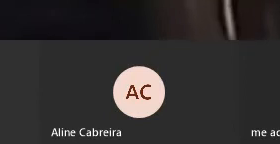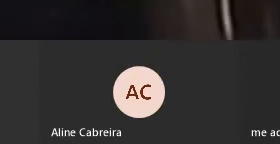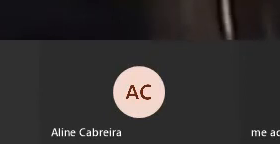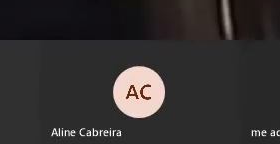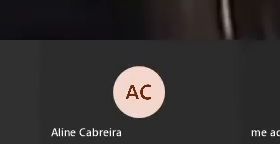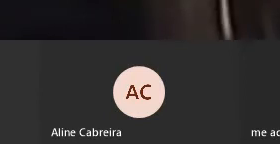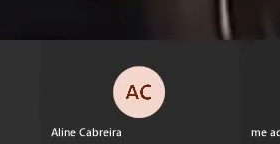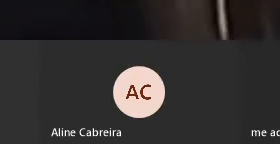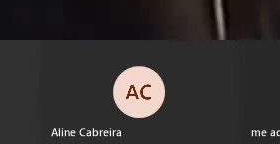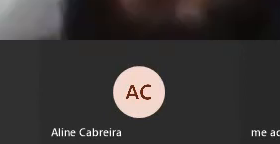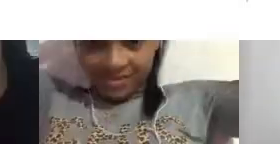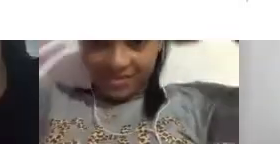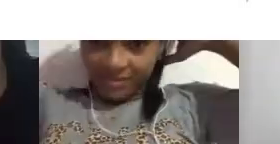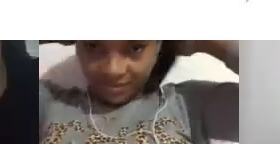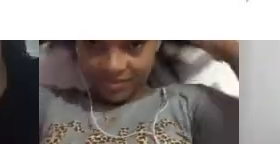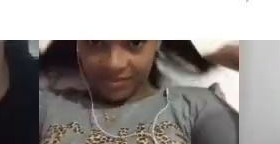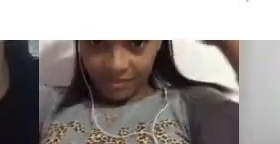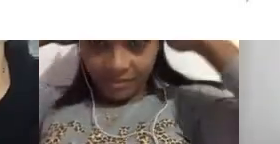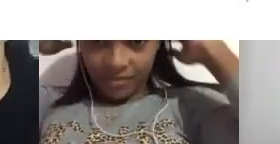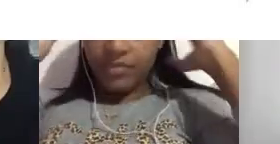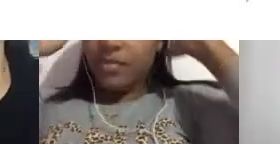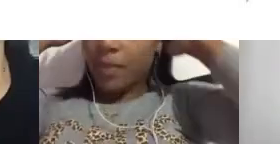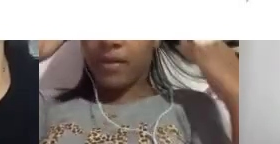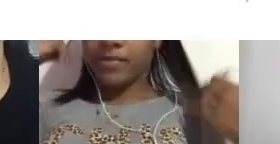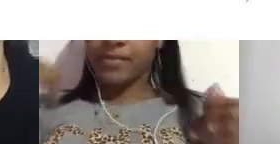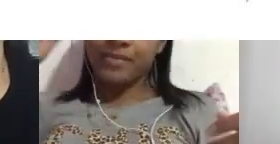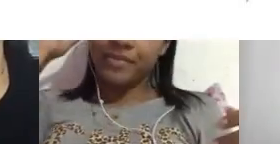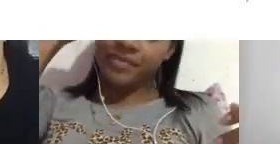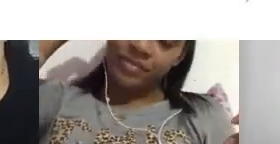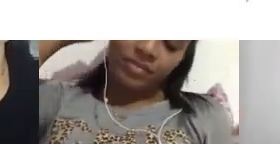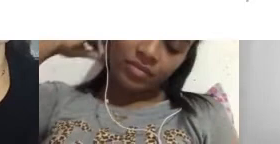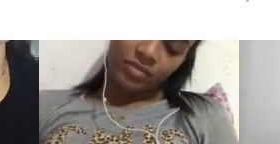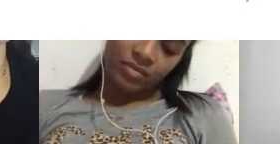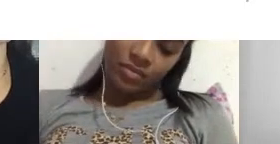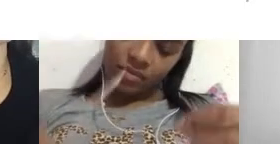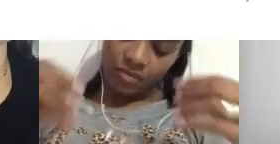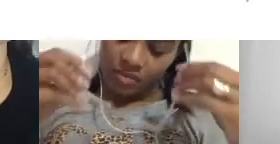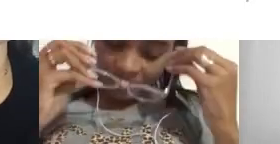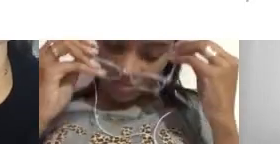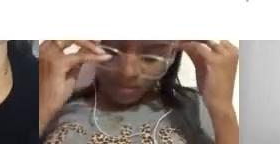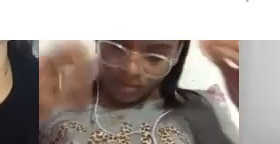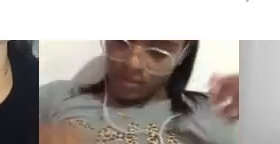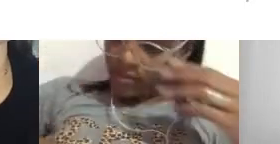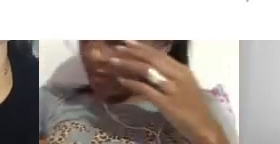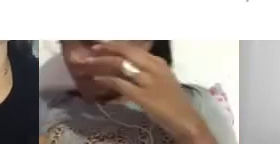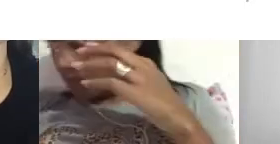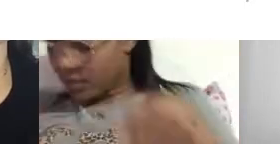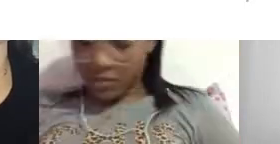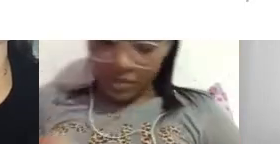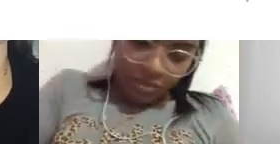hemorragia, né? Então, nós conversamos sobre os tipos de hemorragia arterial,